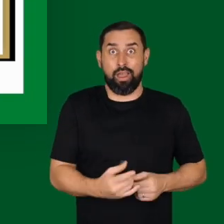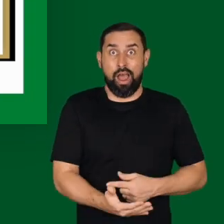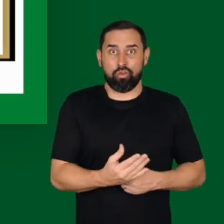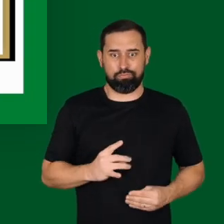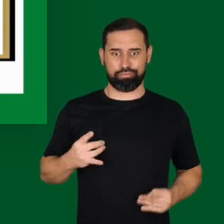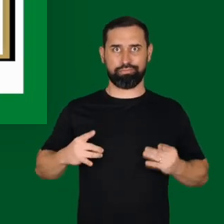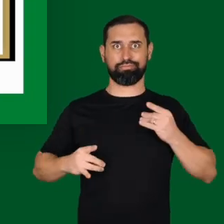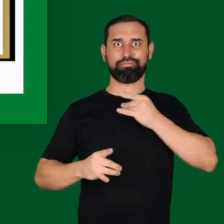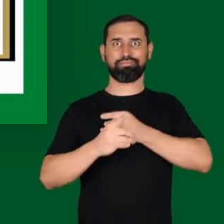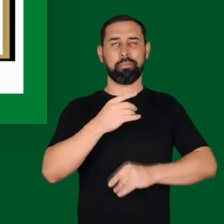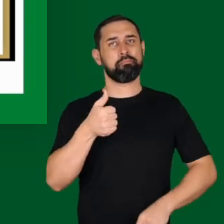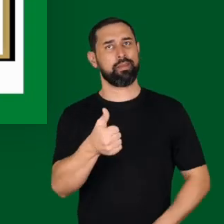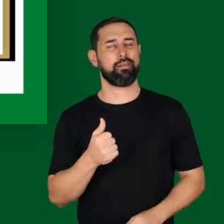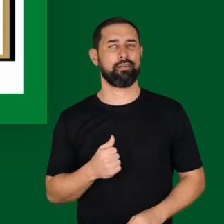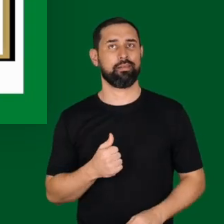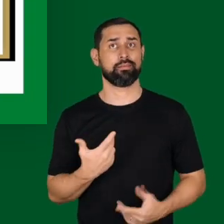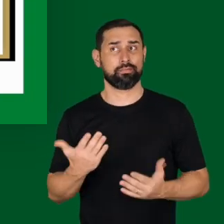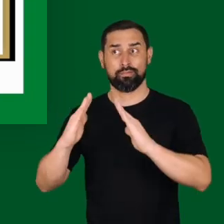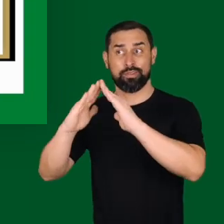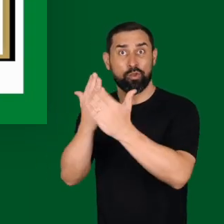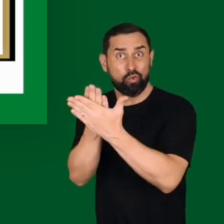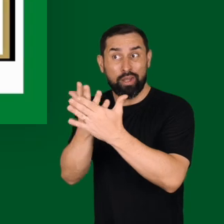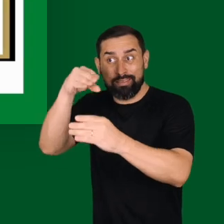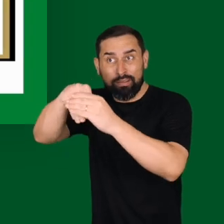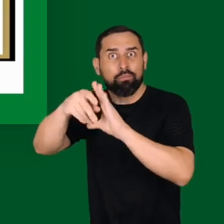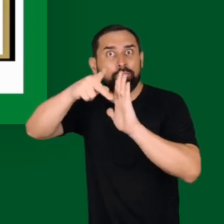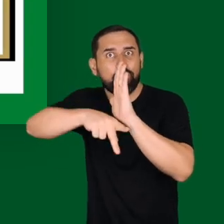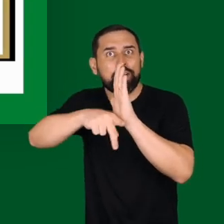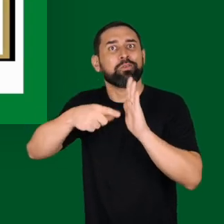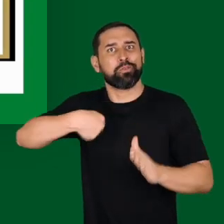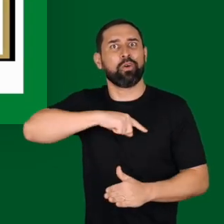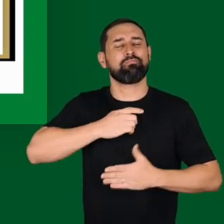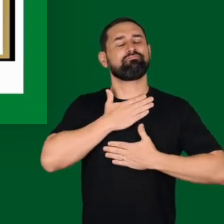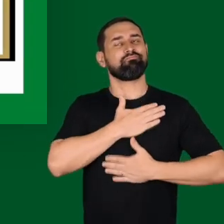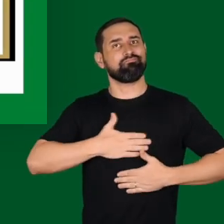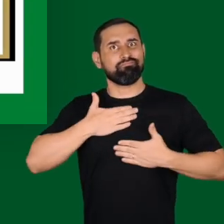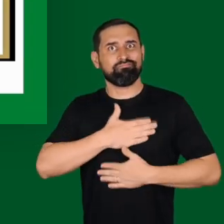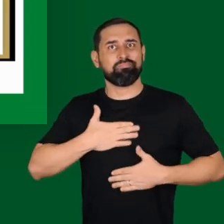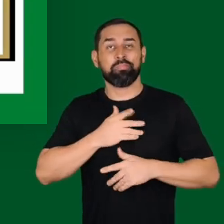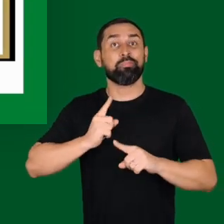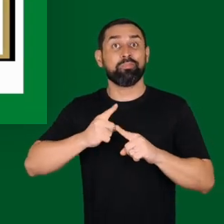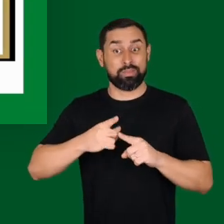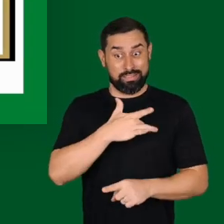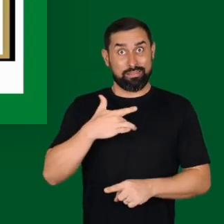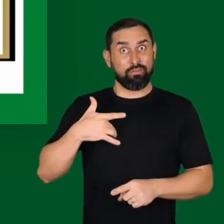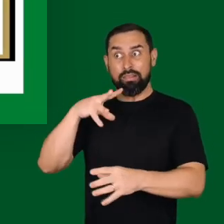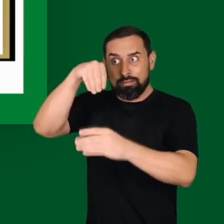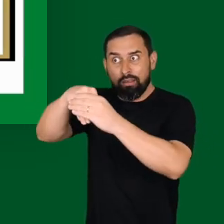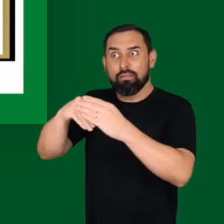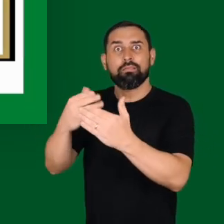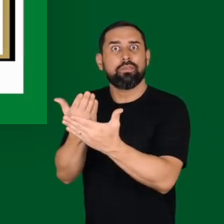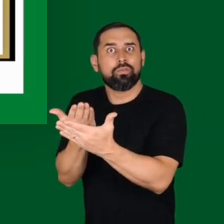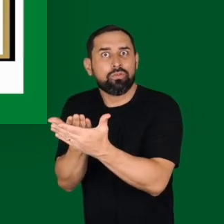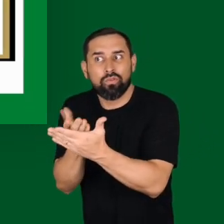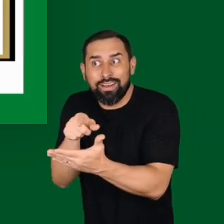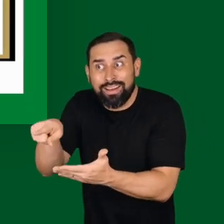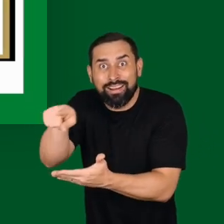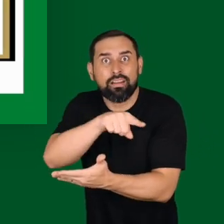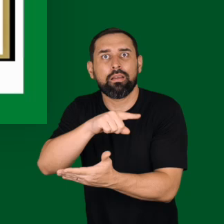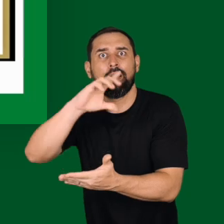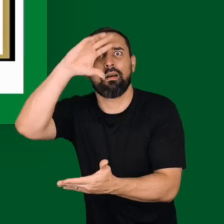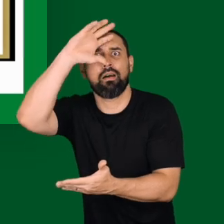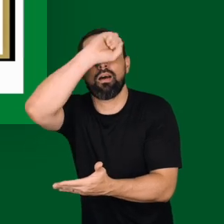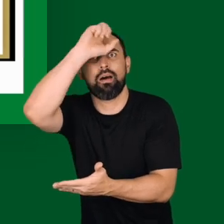traz grande satisfação, porque esta parceria saúde-escola certamente aumentará o